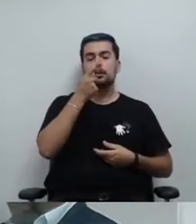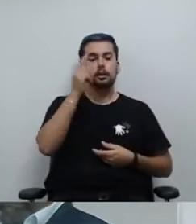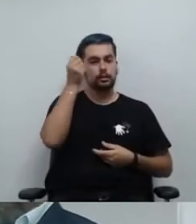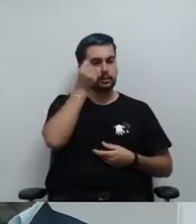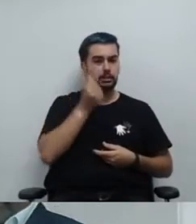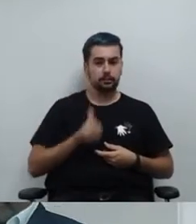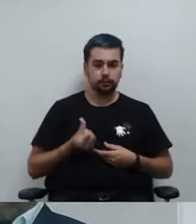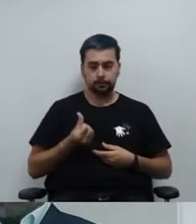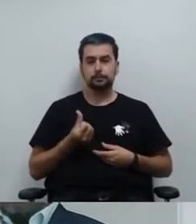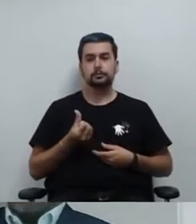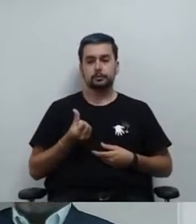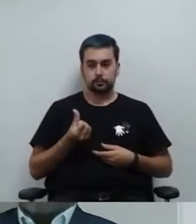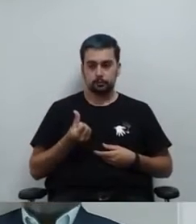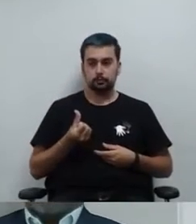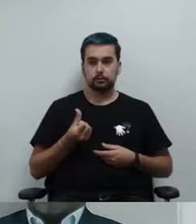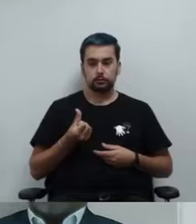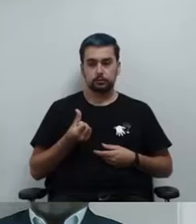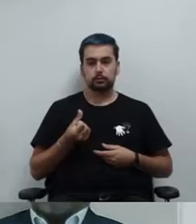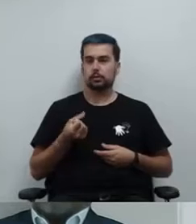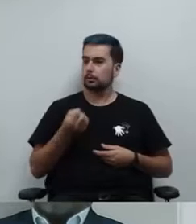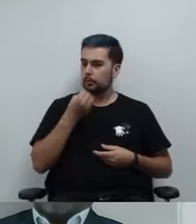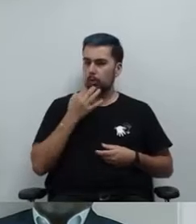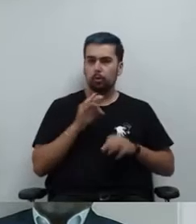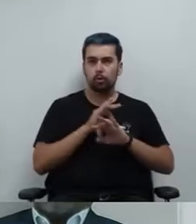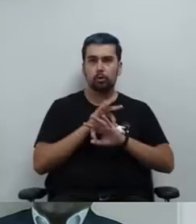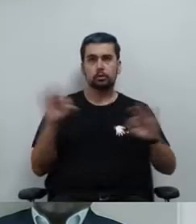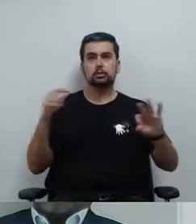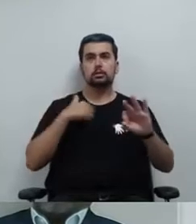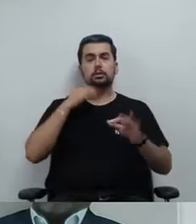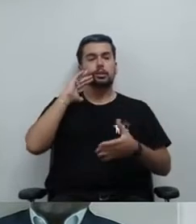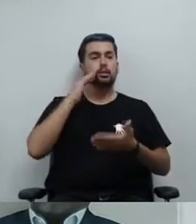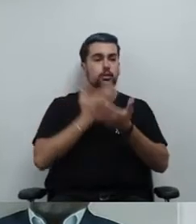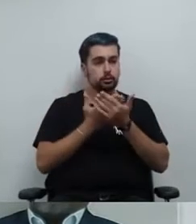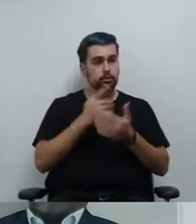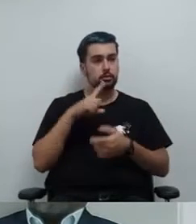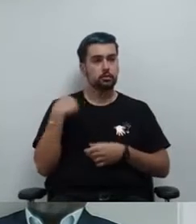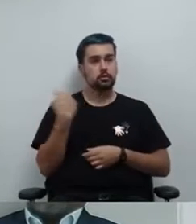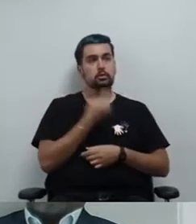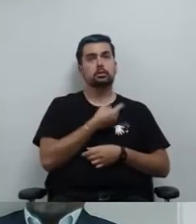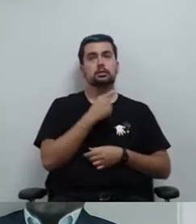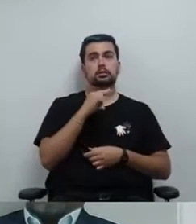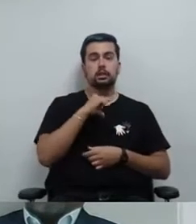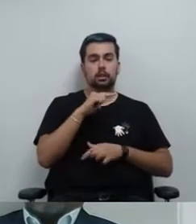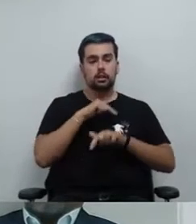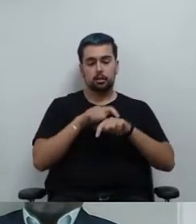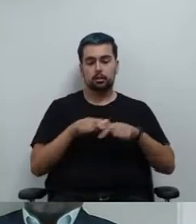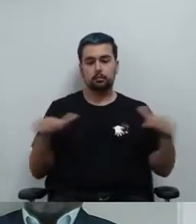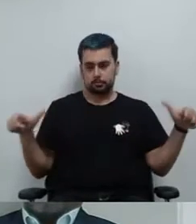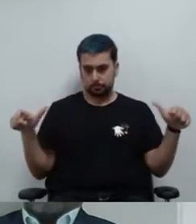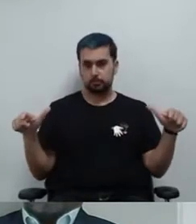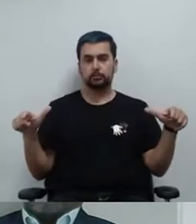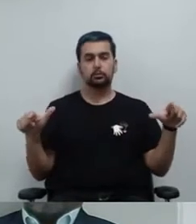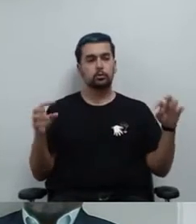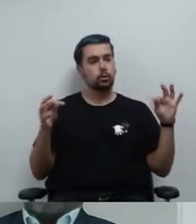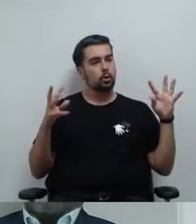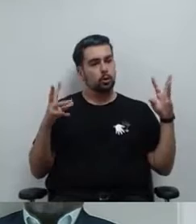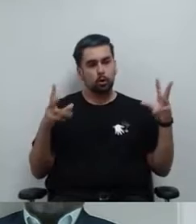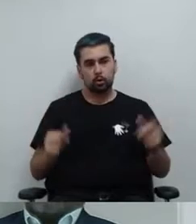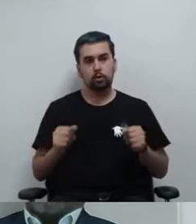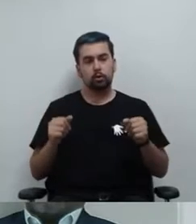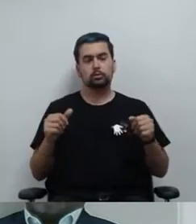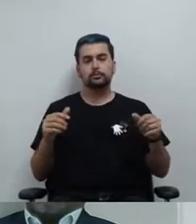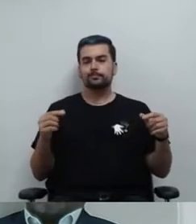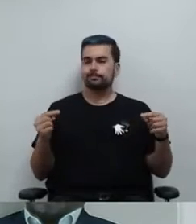sexta-feira são contributivas. E eu acredito que a gente vai fazer essa expansão, todos nós, num